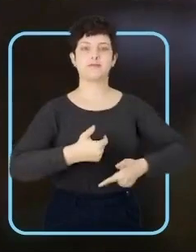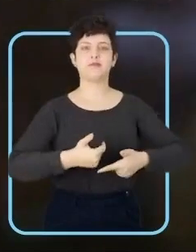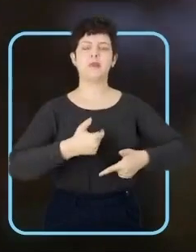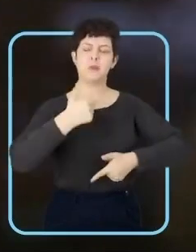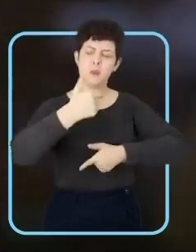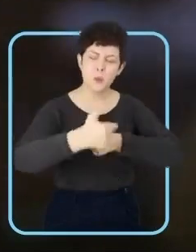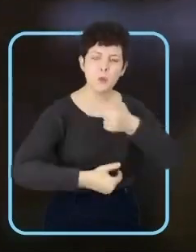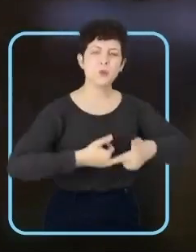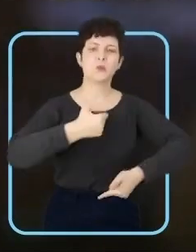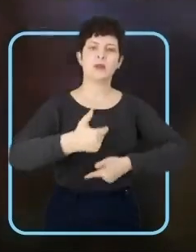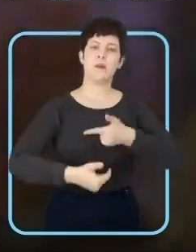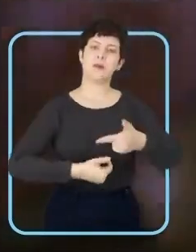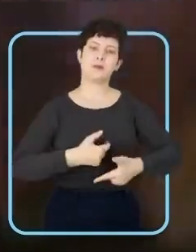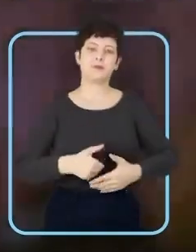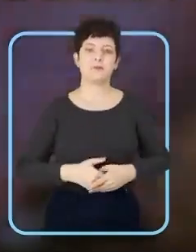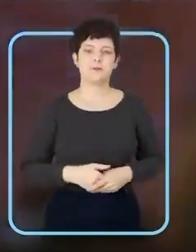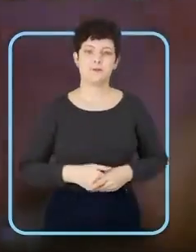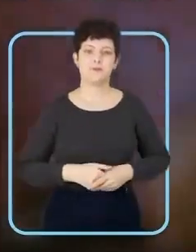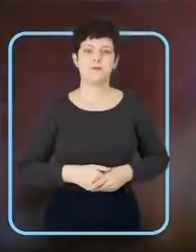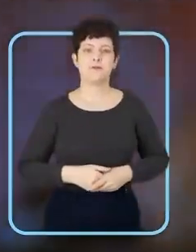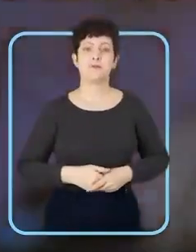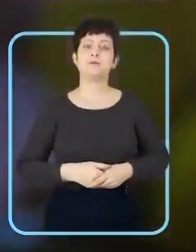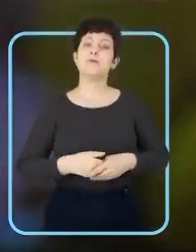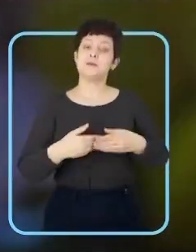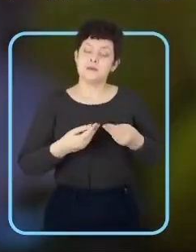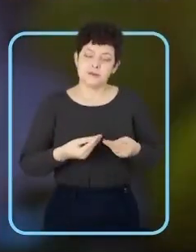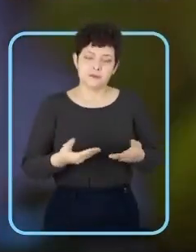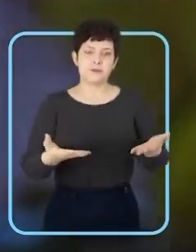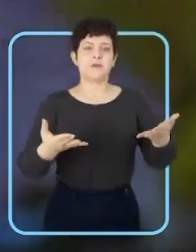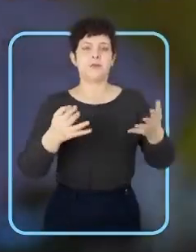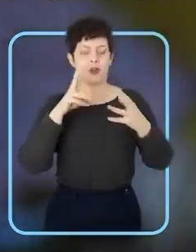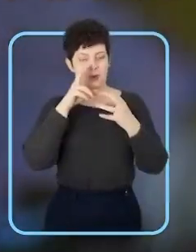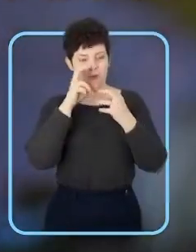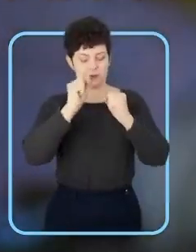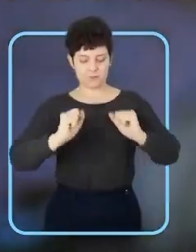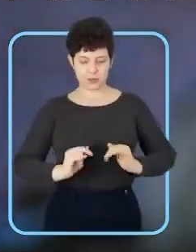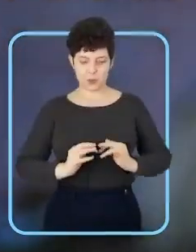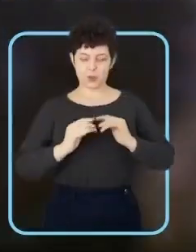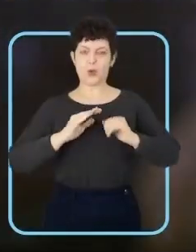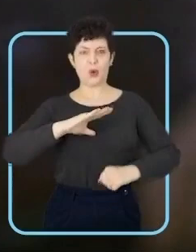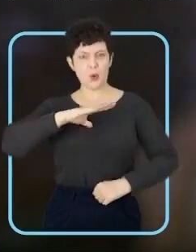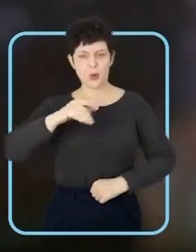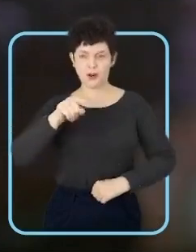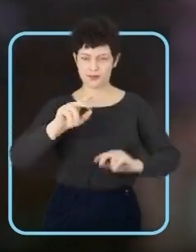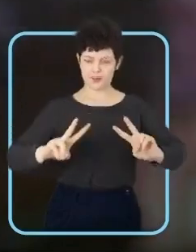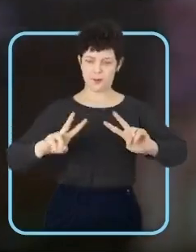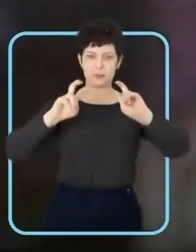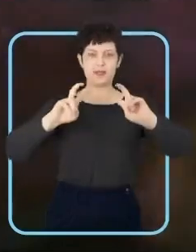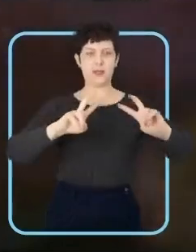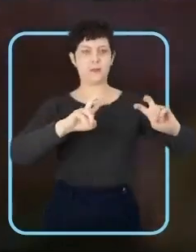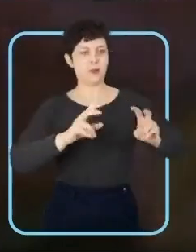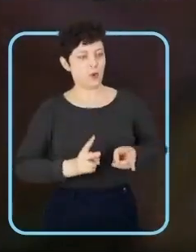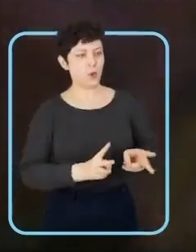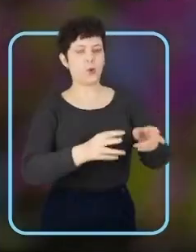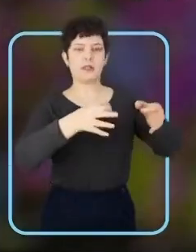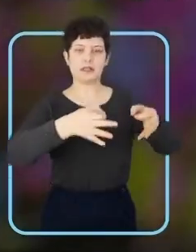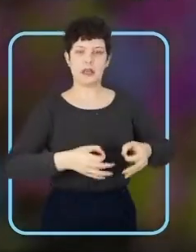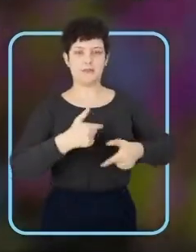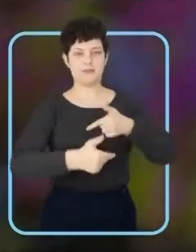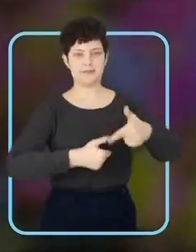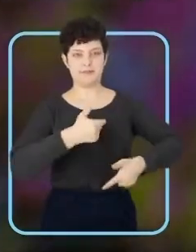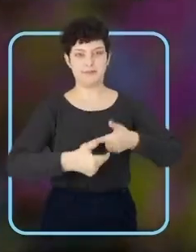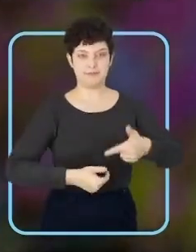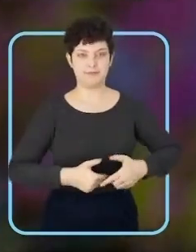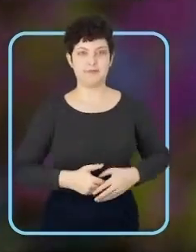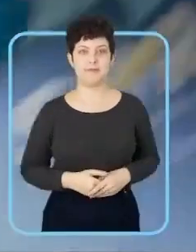união e trabalho. Muito trabalho. Ofereço toda a minha energia e a coragem que você viu para